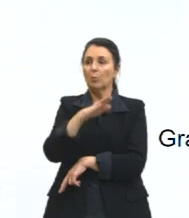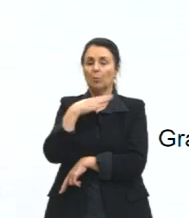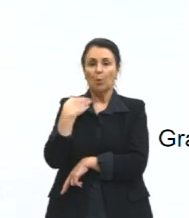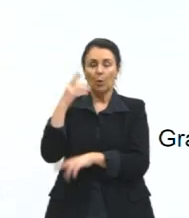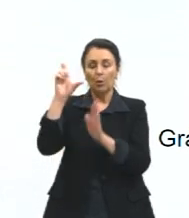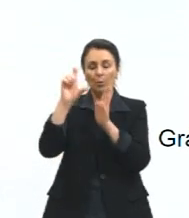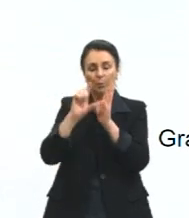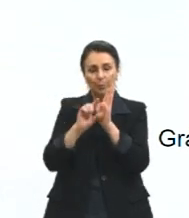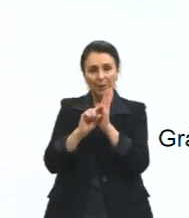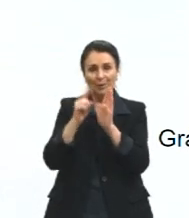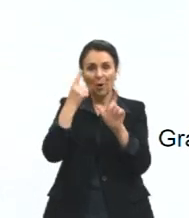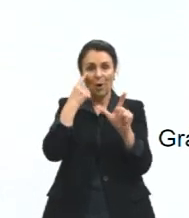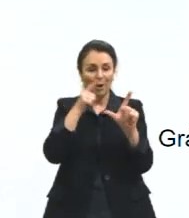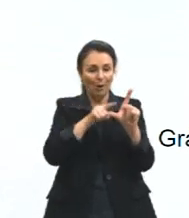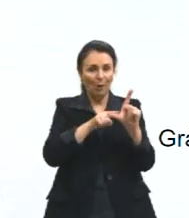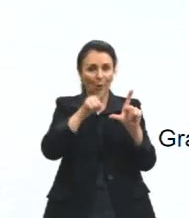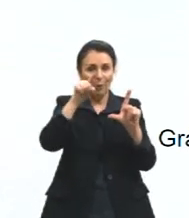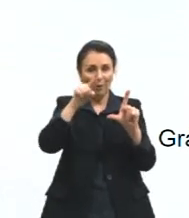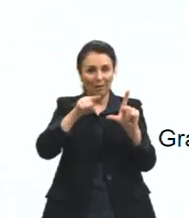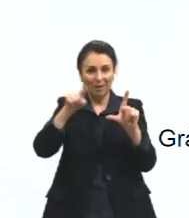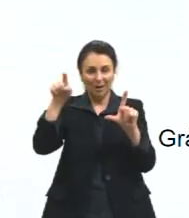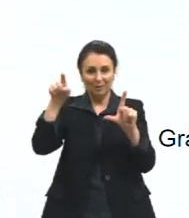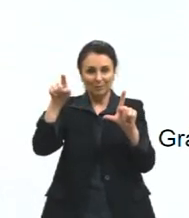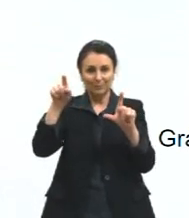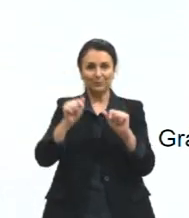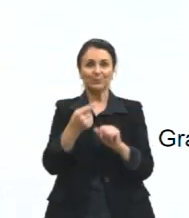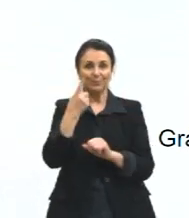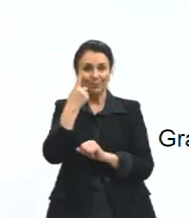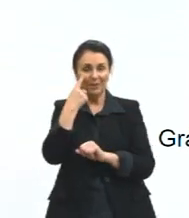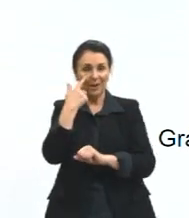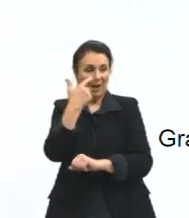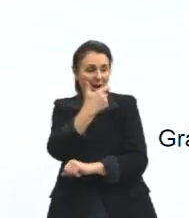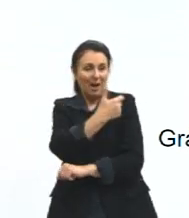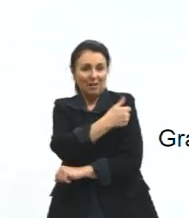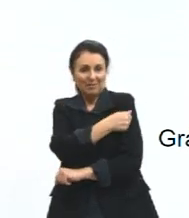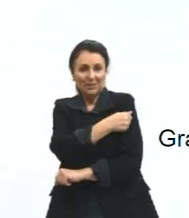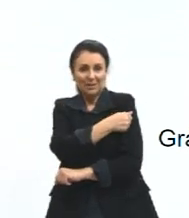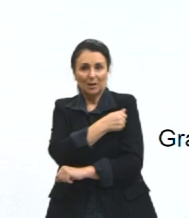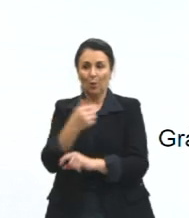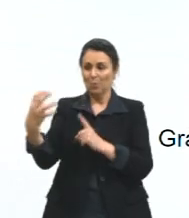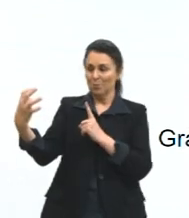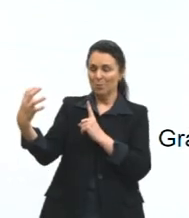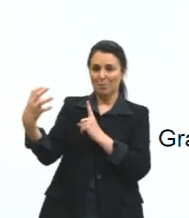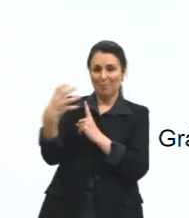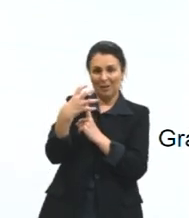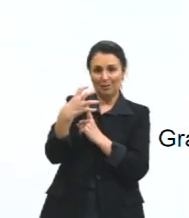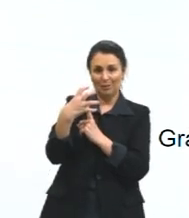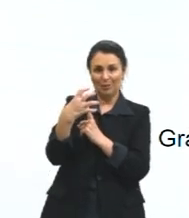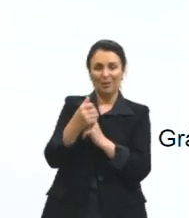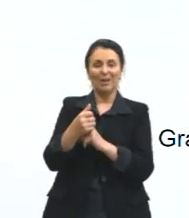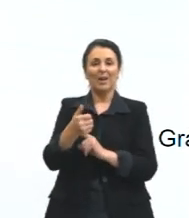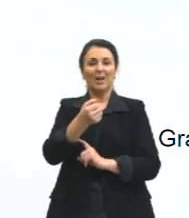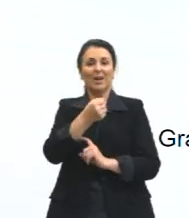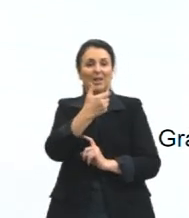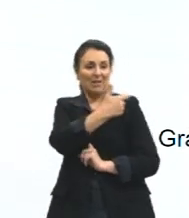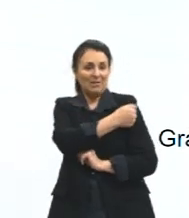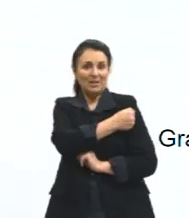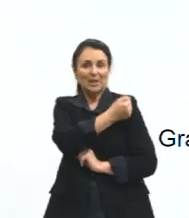bem o que a vacina ocasionou, o impacto da vacina no número de